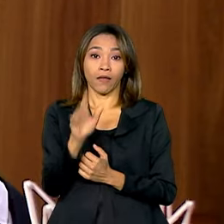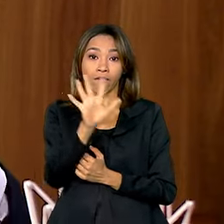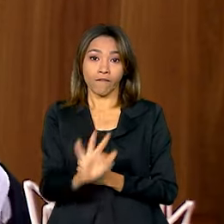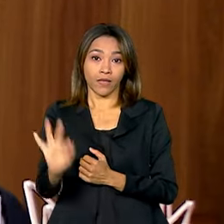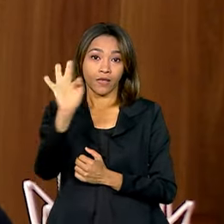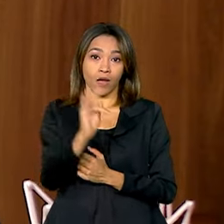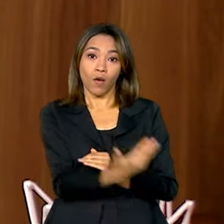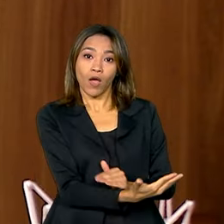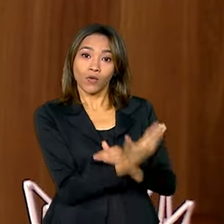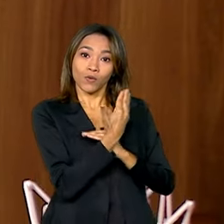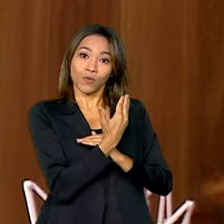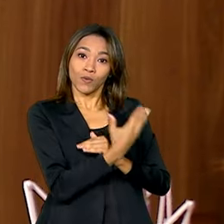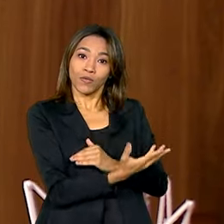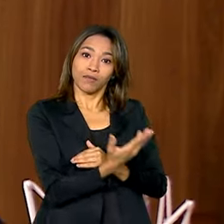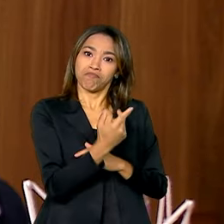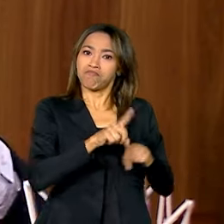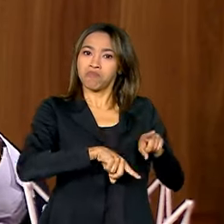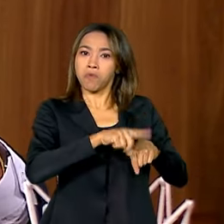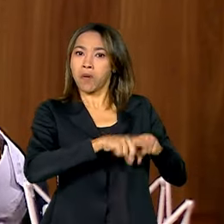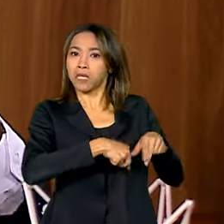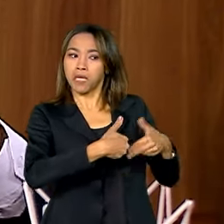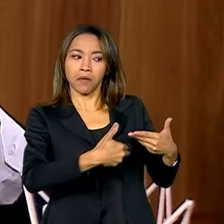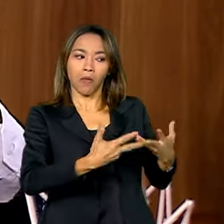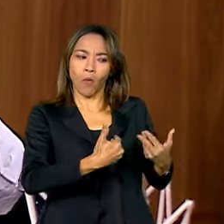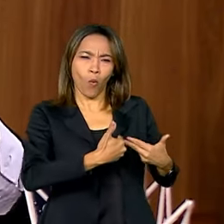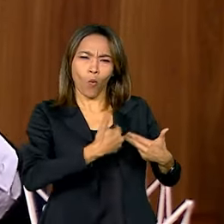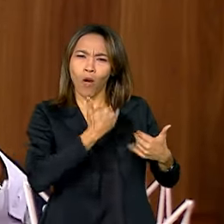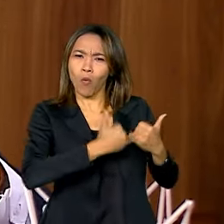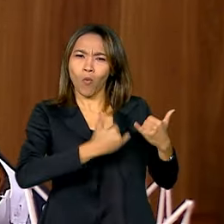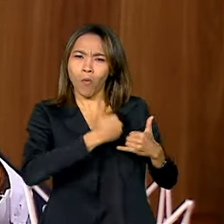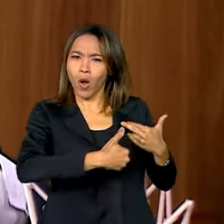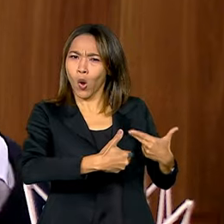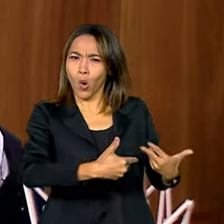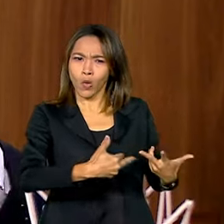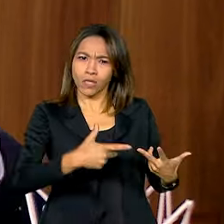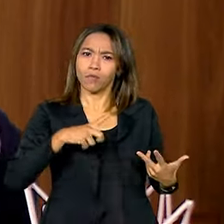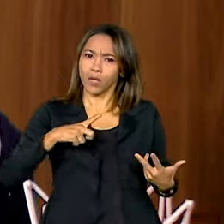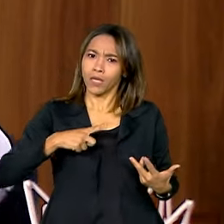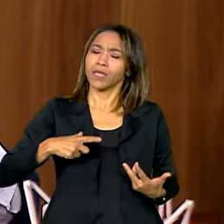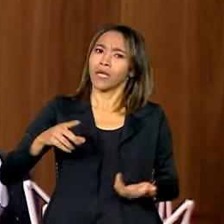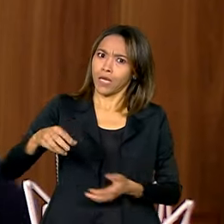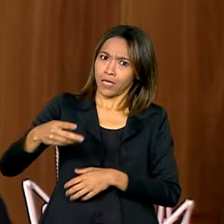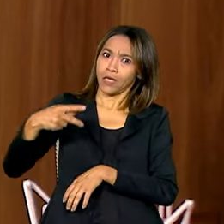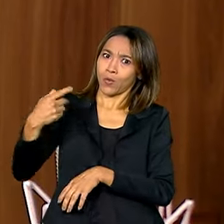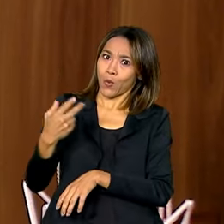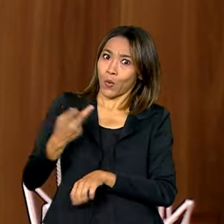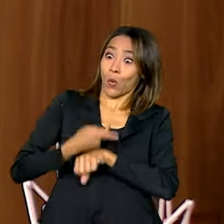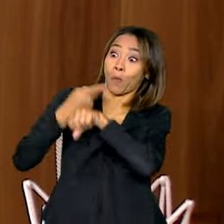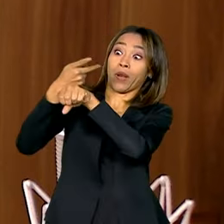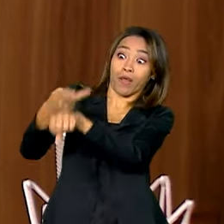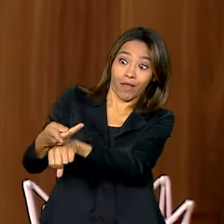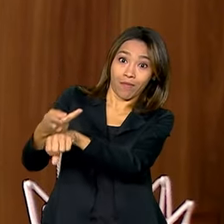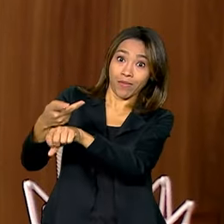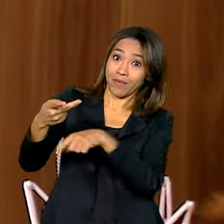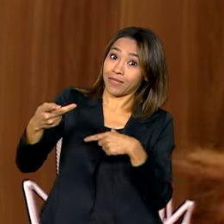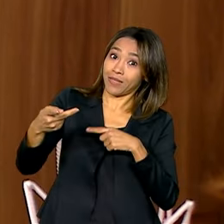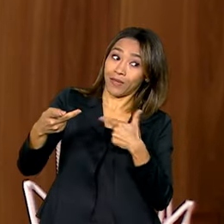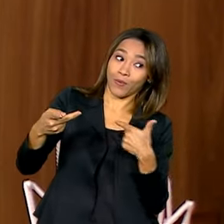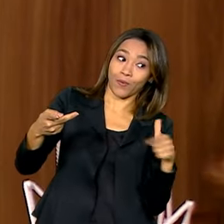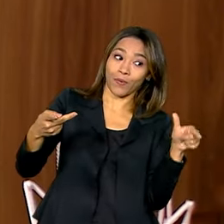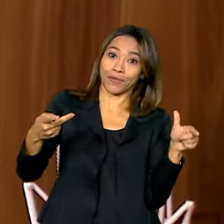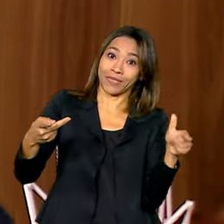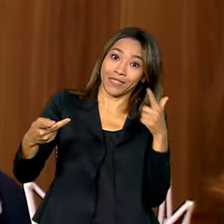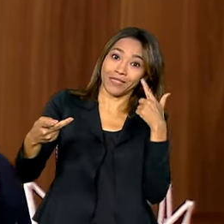premiar também as pescadoras com alguma coisa além do prêmio formal, do reconhecimento, não é? Quem sabe, de repente, a gente não